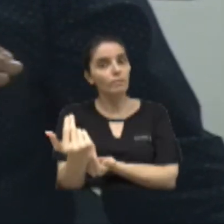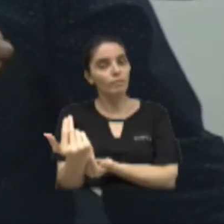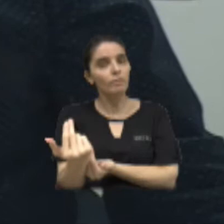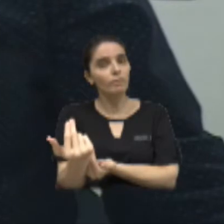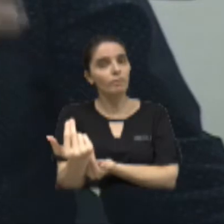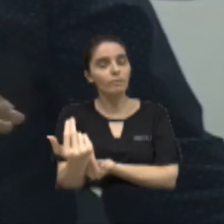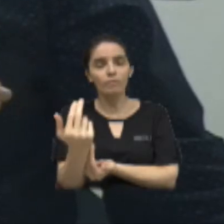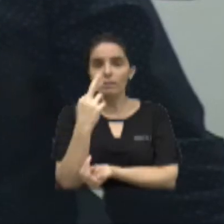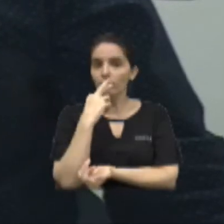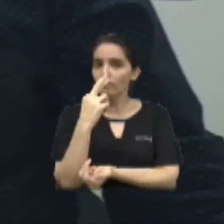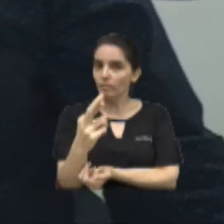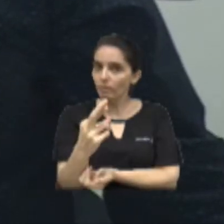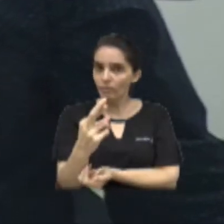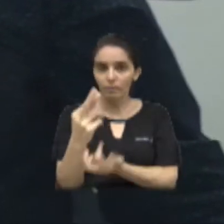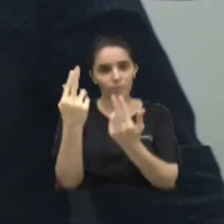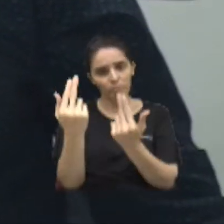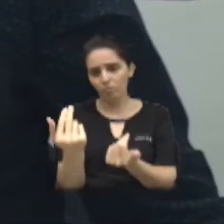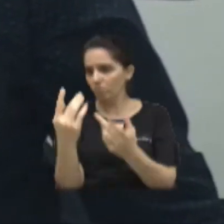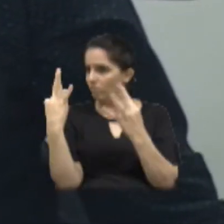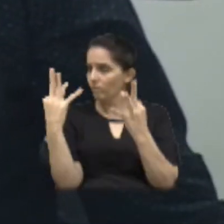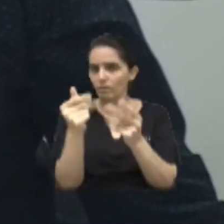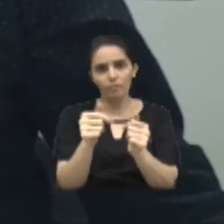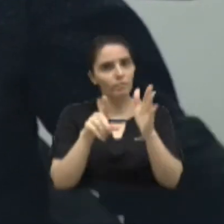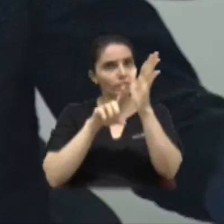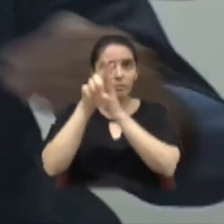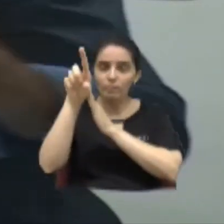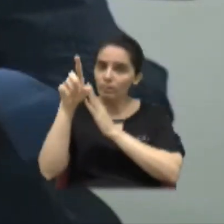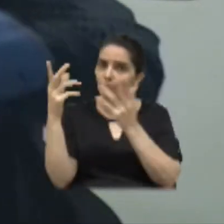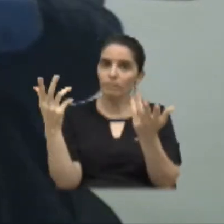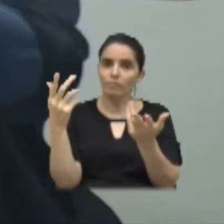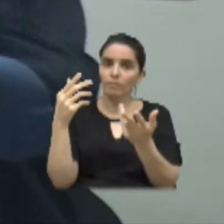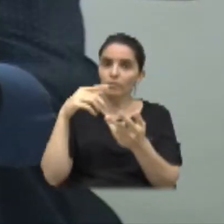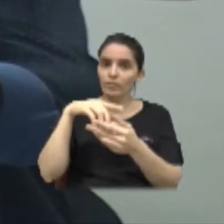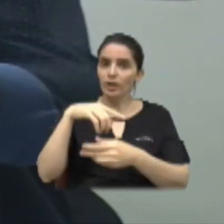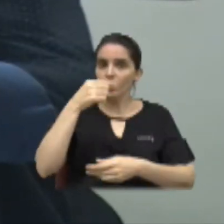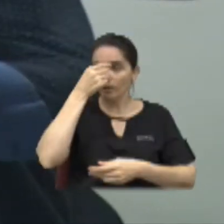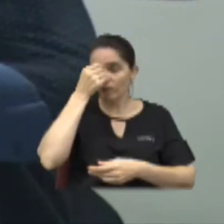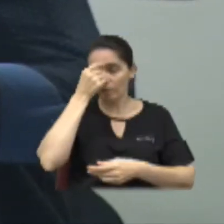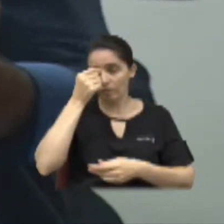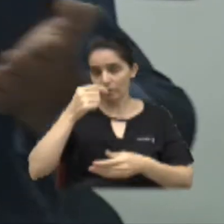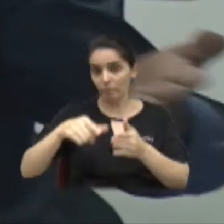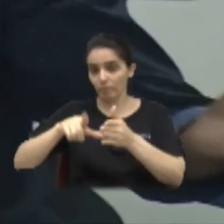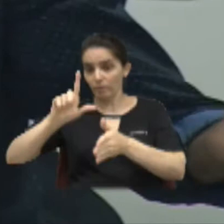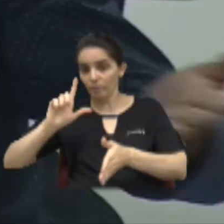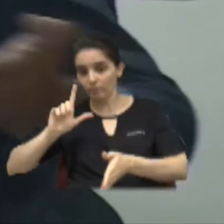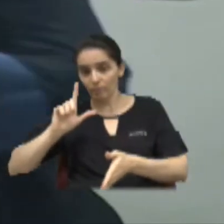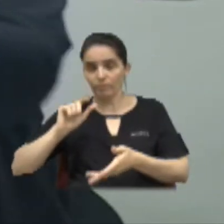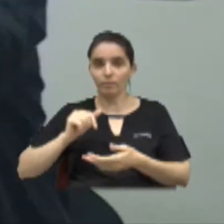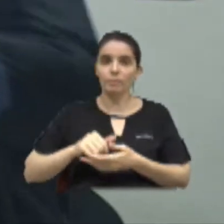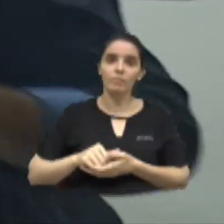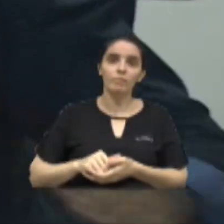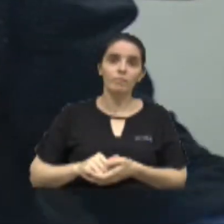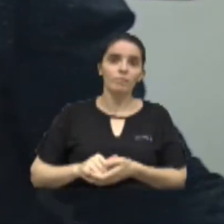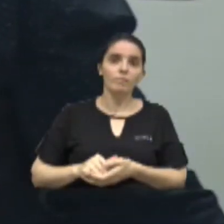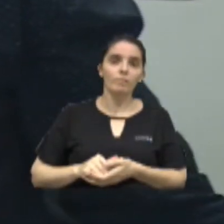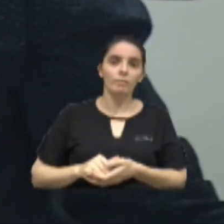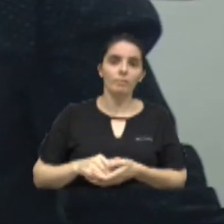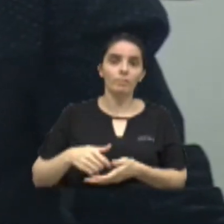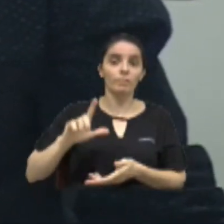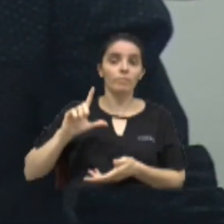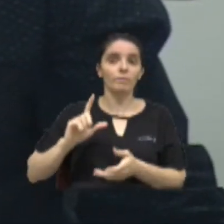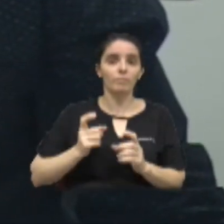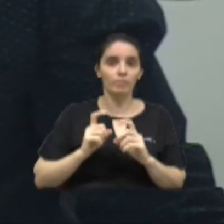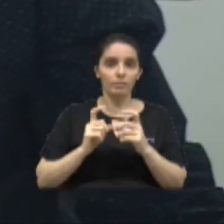resposta de todos os demais, a mesma resposta. Então, se você antecipar isso daí, até antes da reunião de quinta-feira da